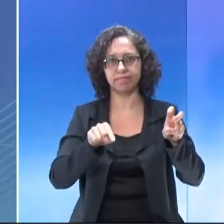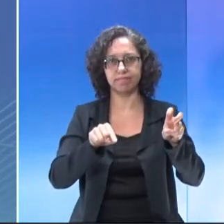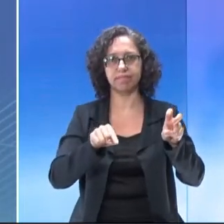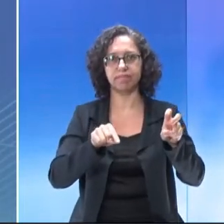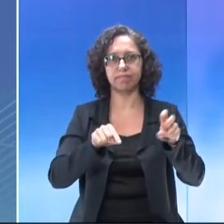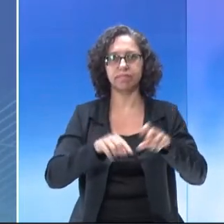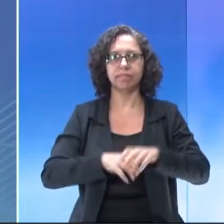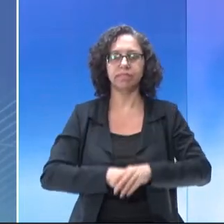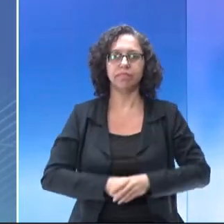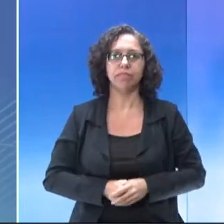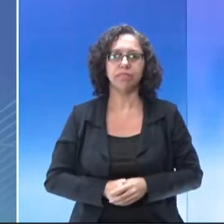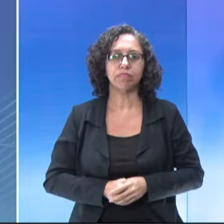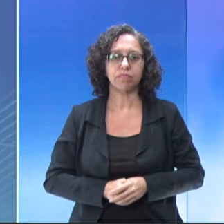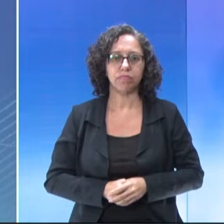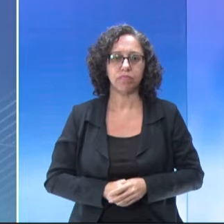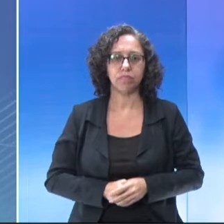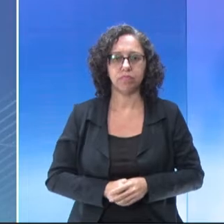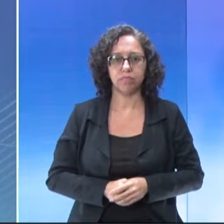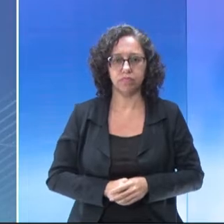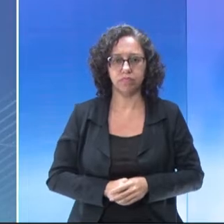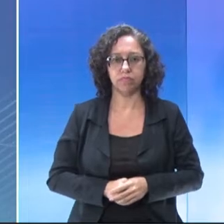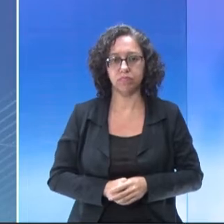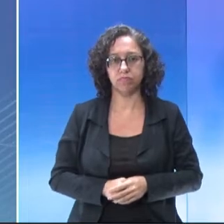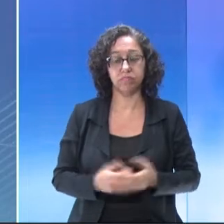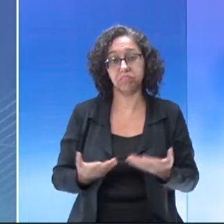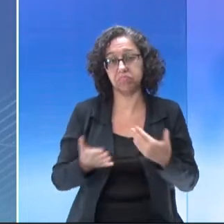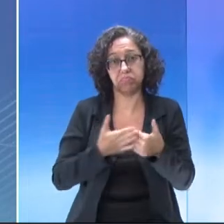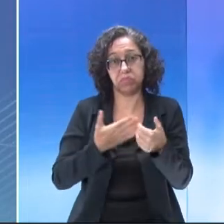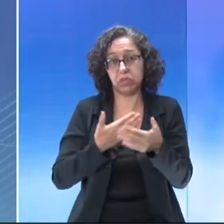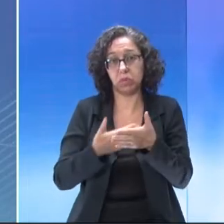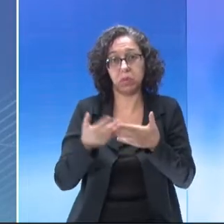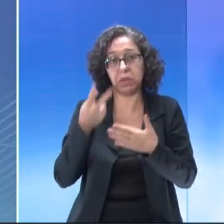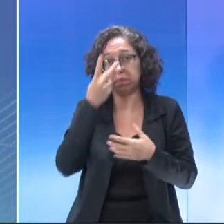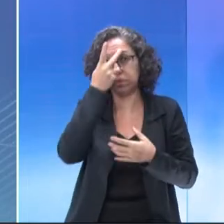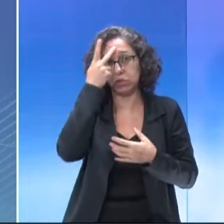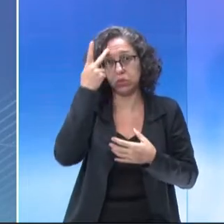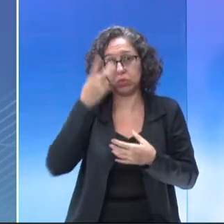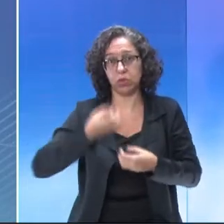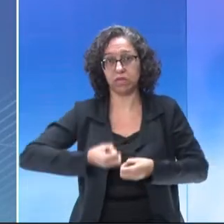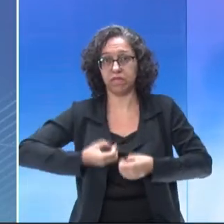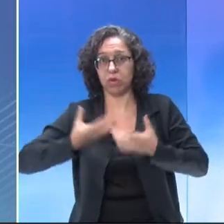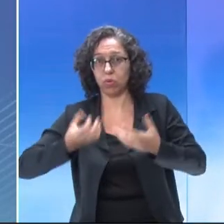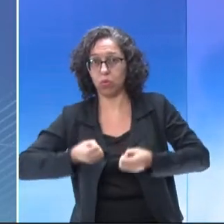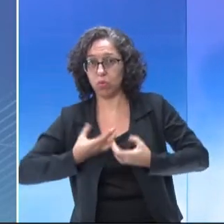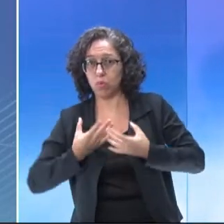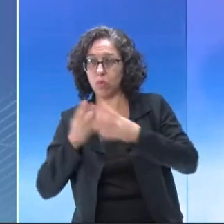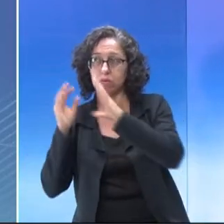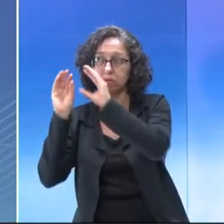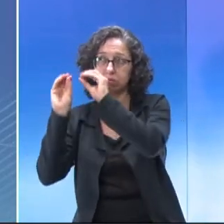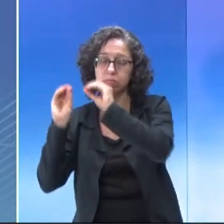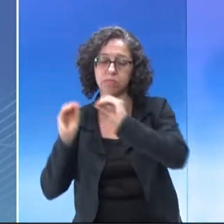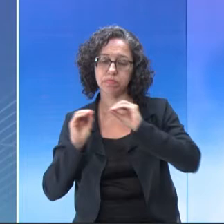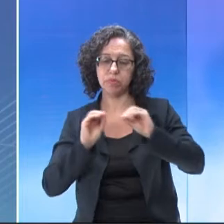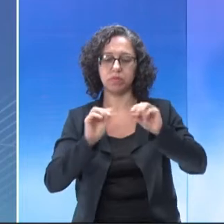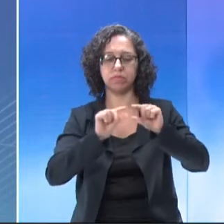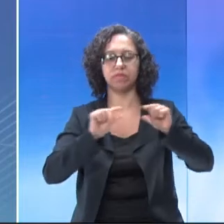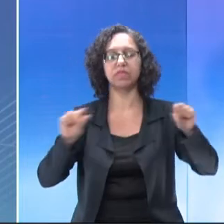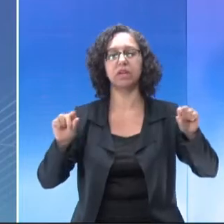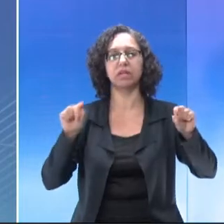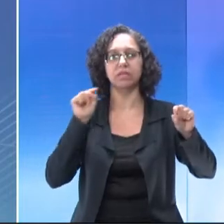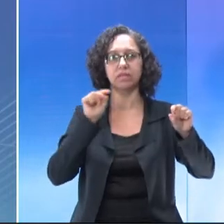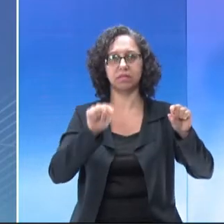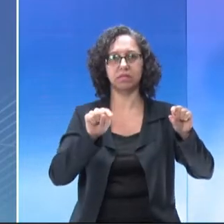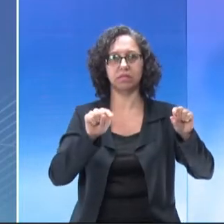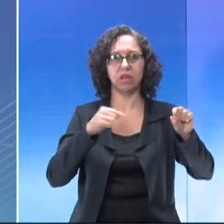outra pessoa, de uma autoridade, de quem escreveu, de quem se expôs a sua frase. Então, é por isso que a gente fala que é direta